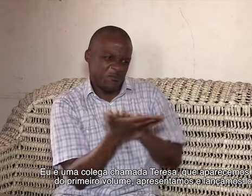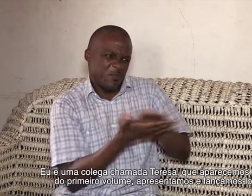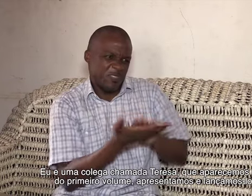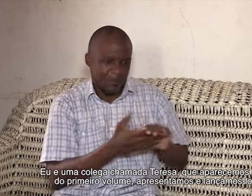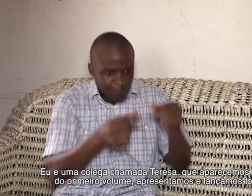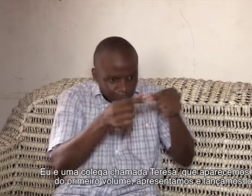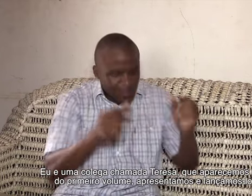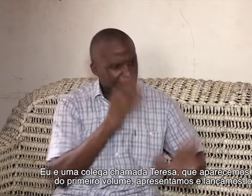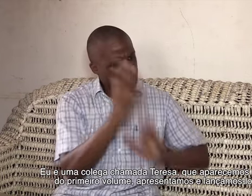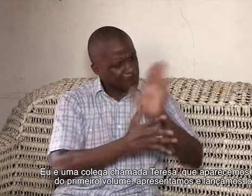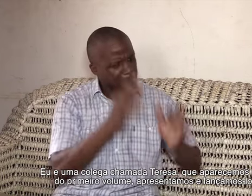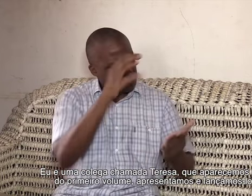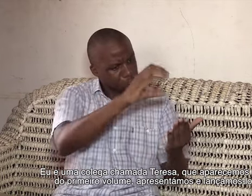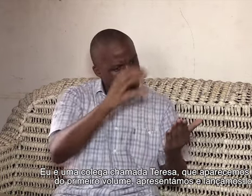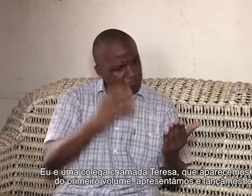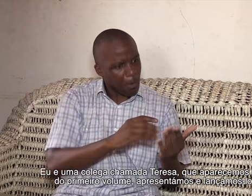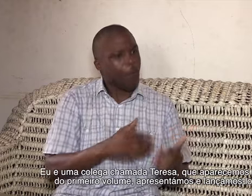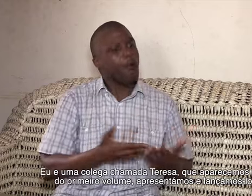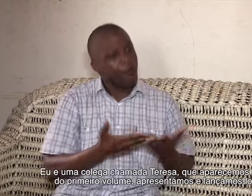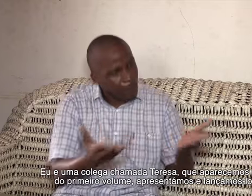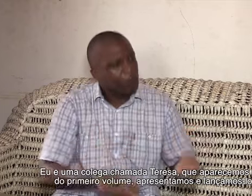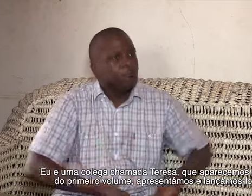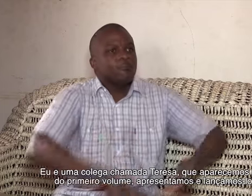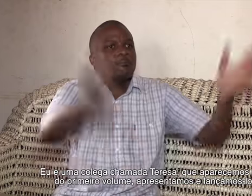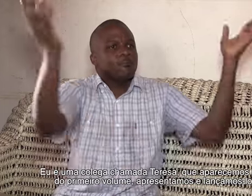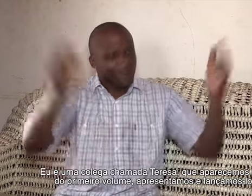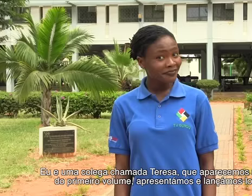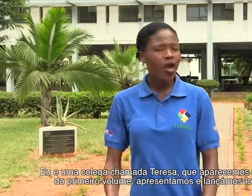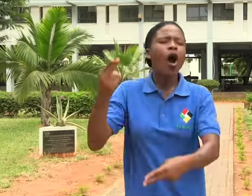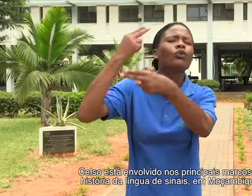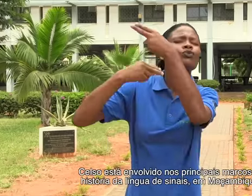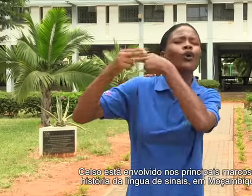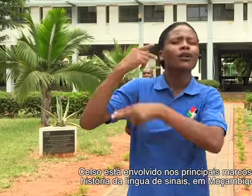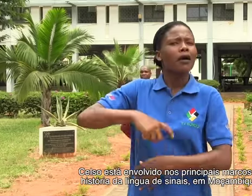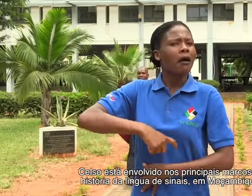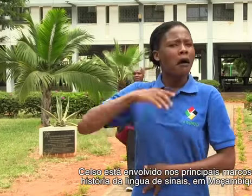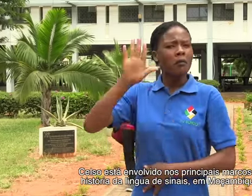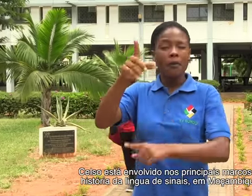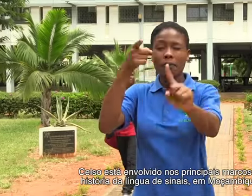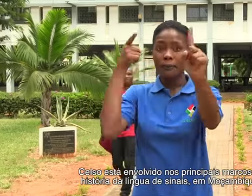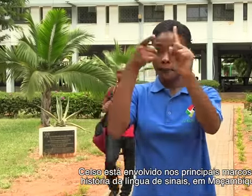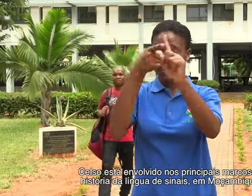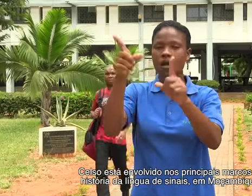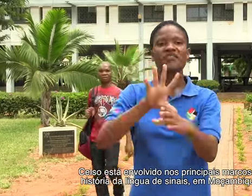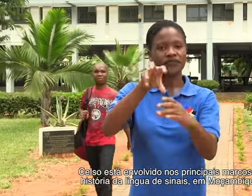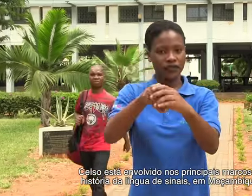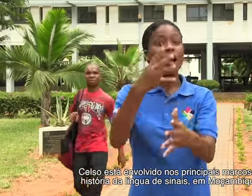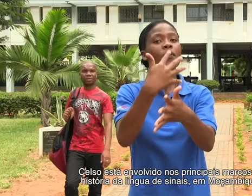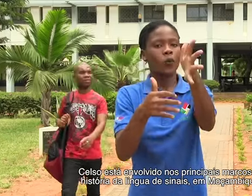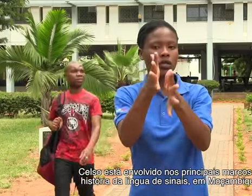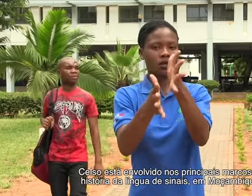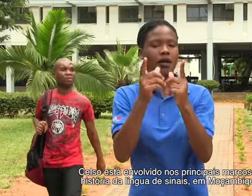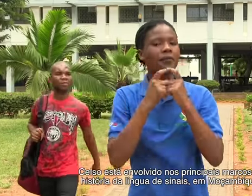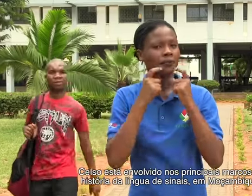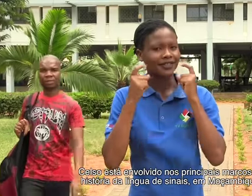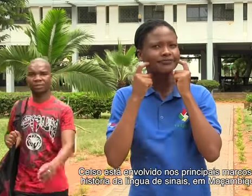aparecemos no dicionário do primeiro volume, apresentámos e lançámos-lo aos pais. Celso está envolvido nos principais marcos da história